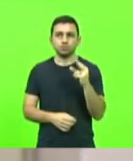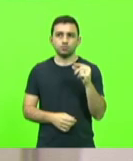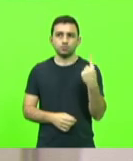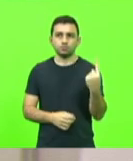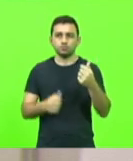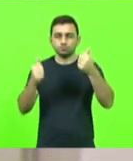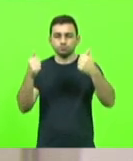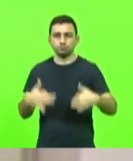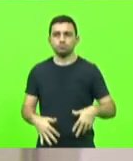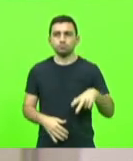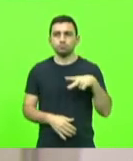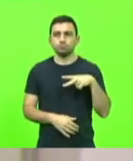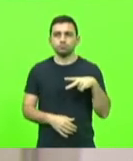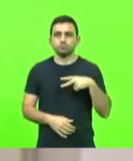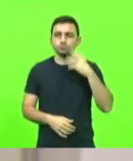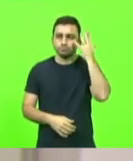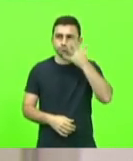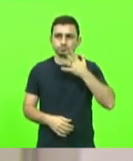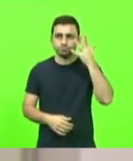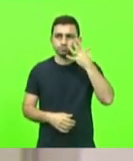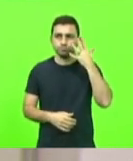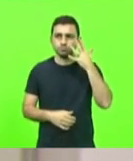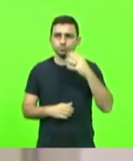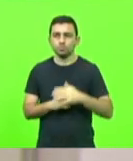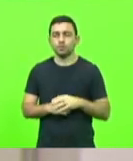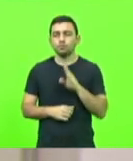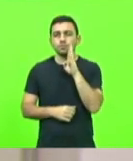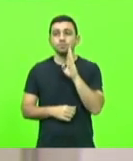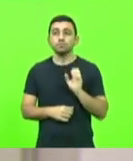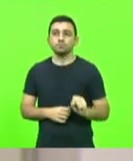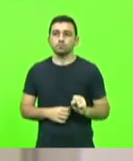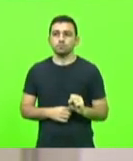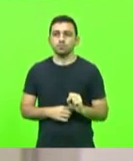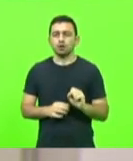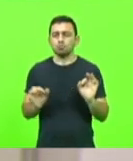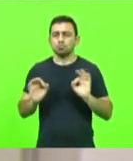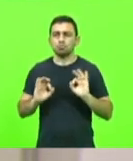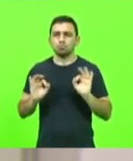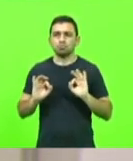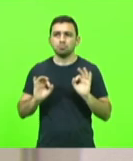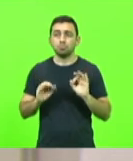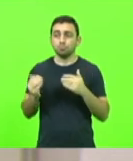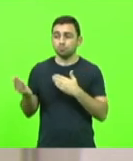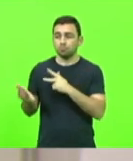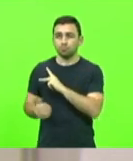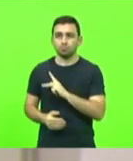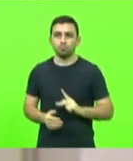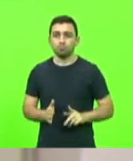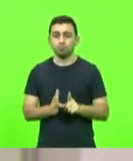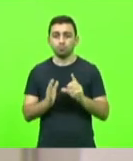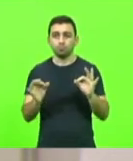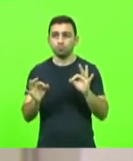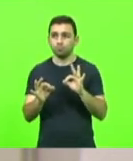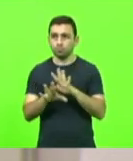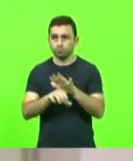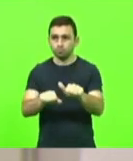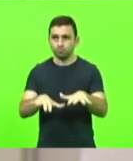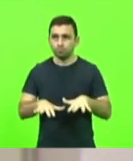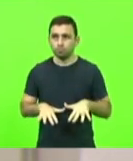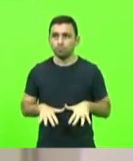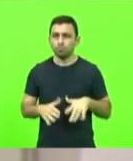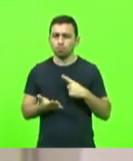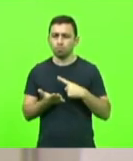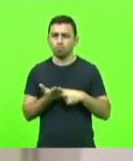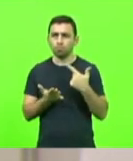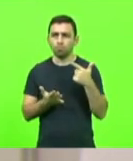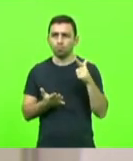pessoais. Fez uso da palavra o senhor deputado Bruno Souza. Nada mais havendo, o senhor presidente, antes de encerrar a sessão, convocou